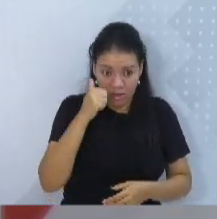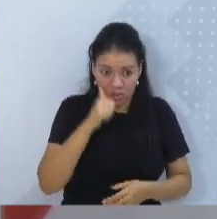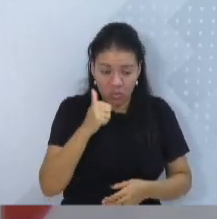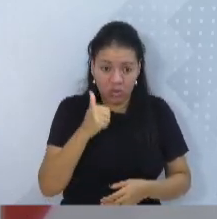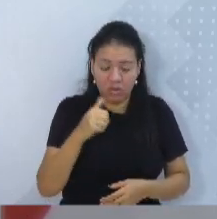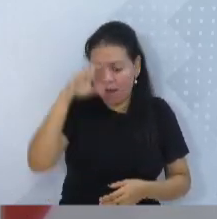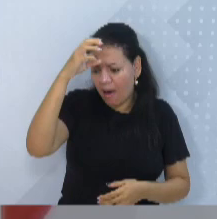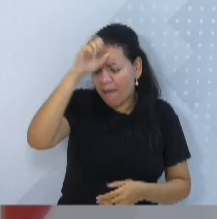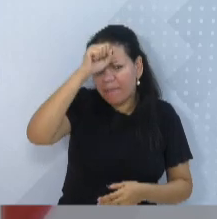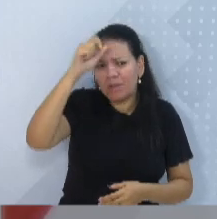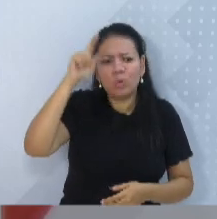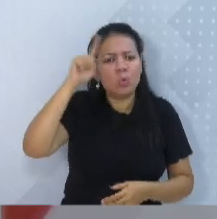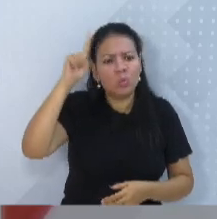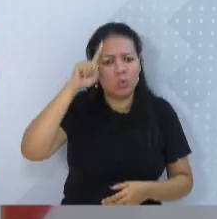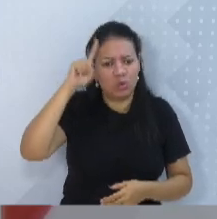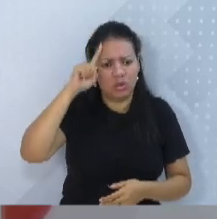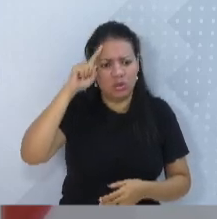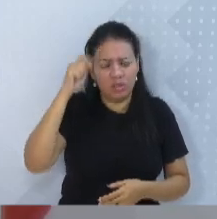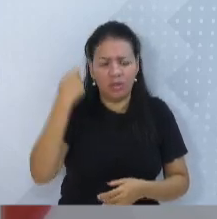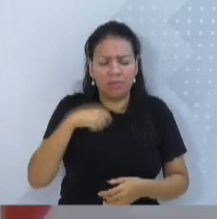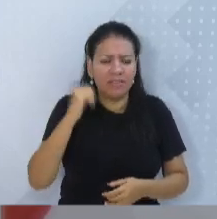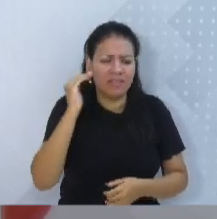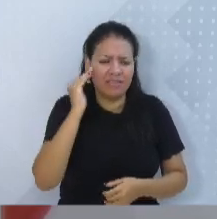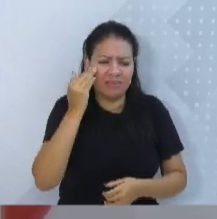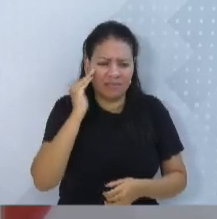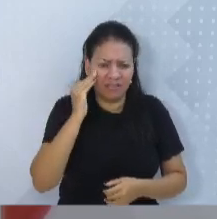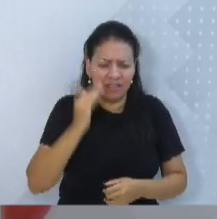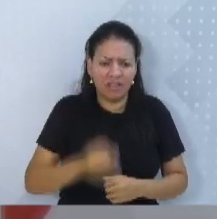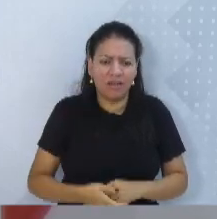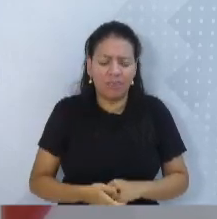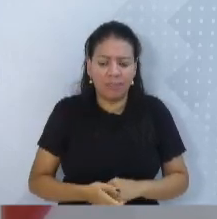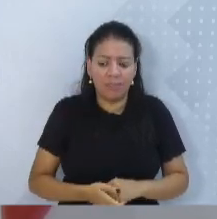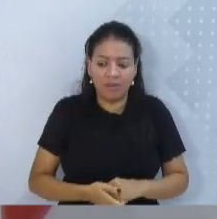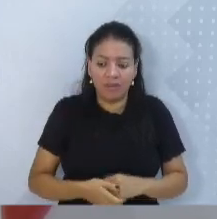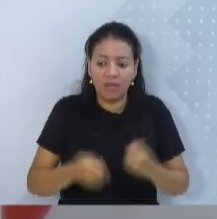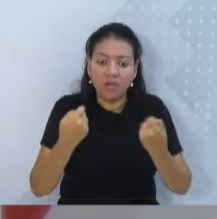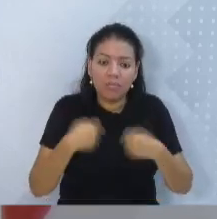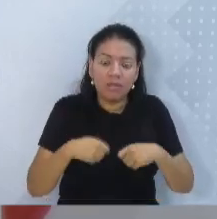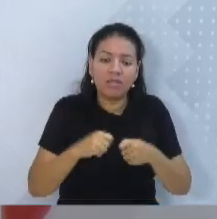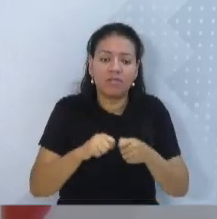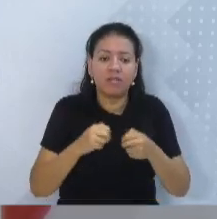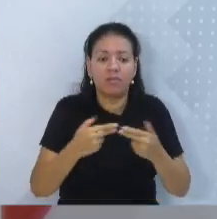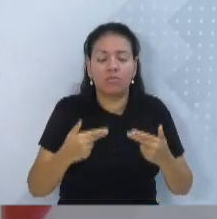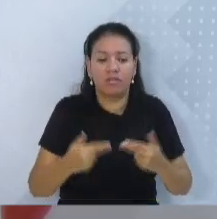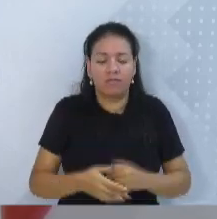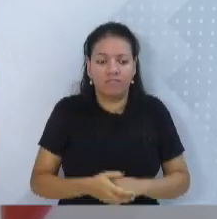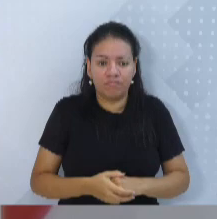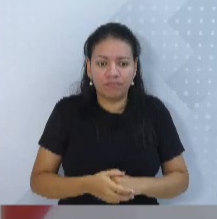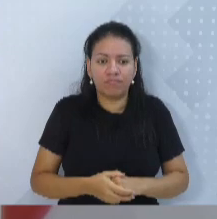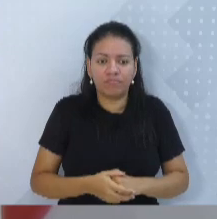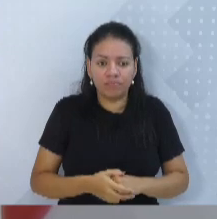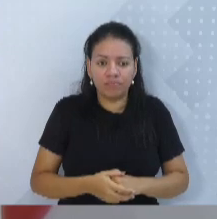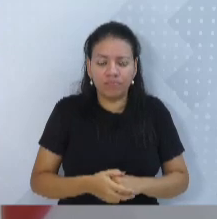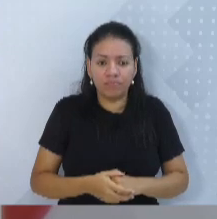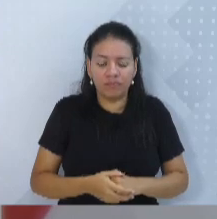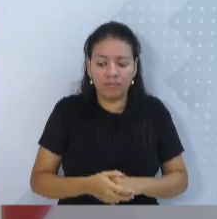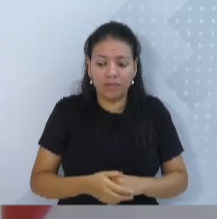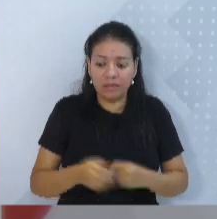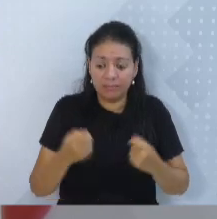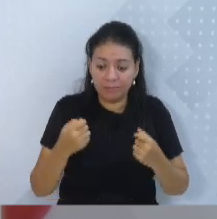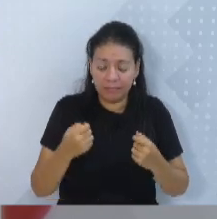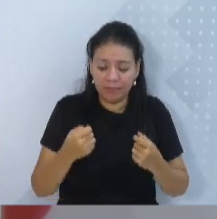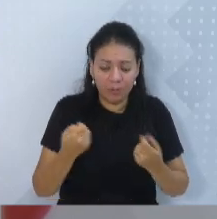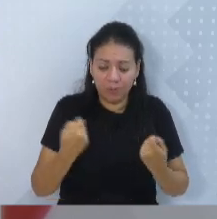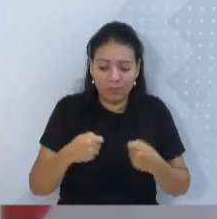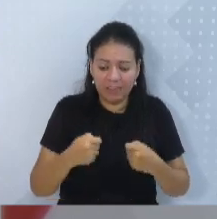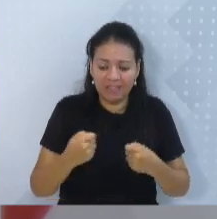a gente precisa entender que é necessário fazer algo né E esse algo não precisa